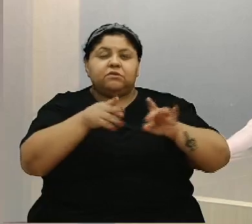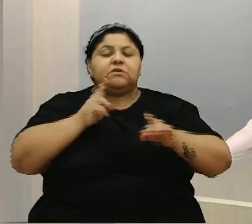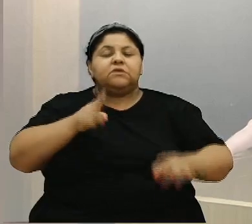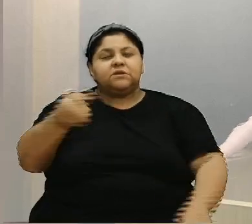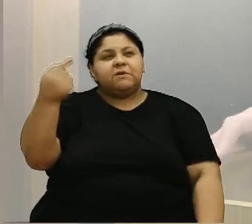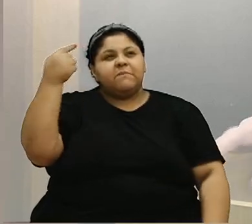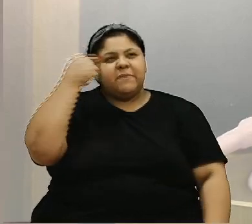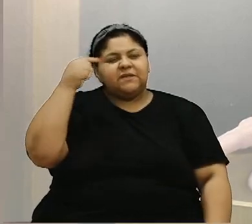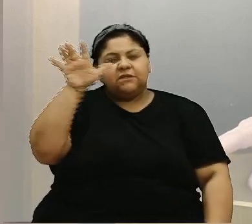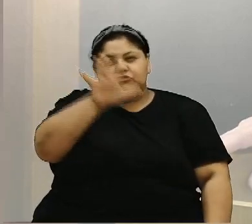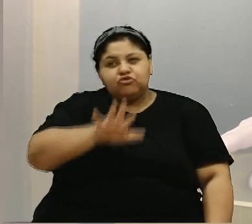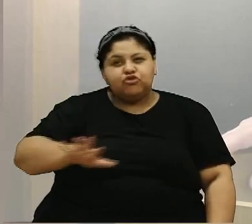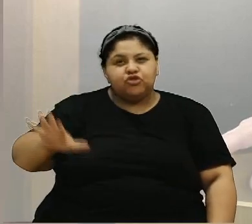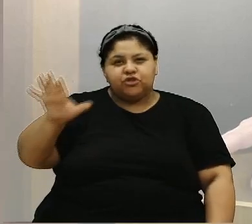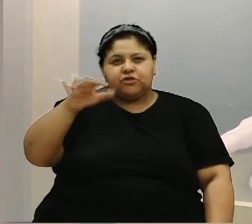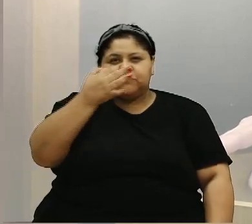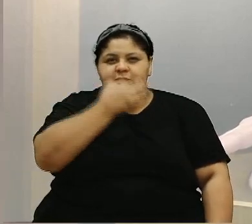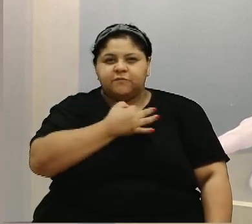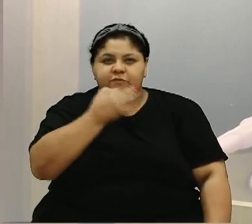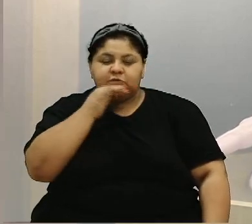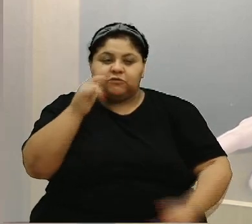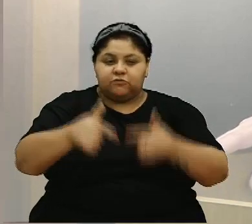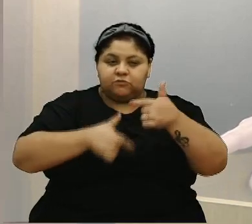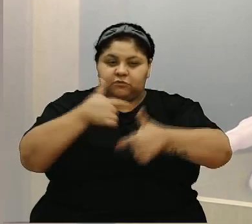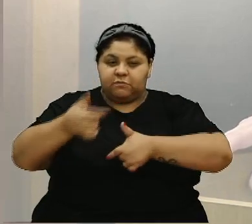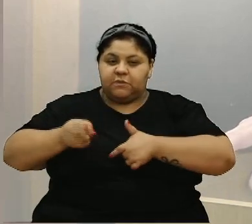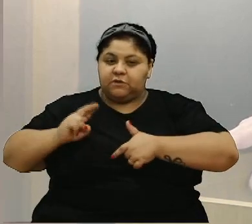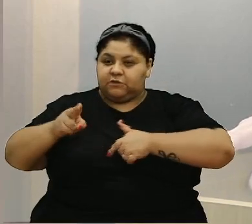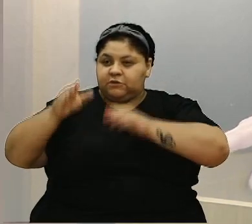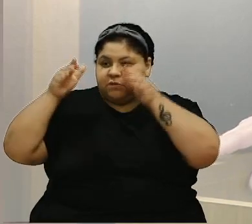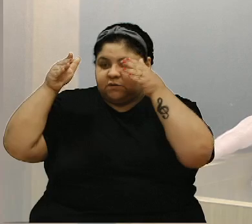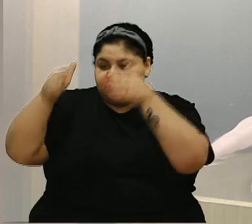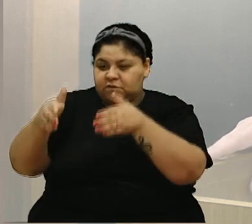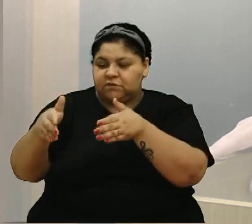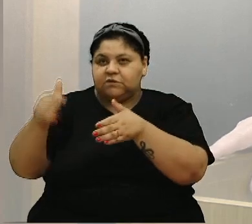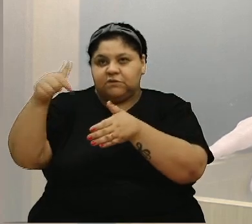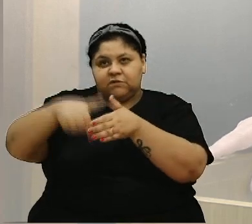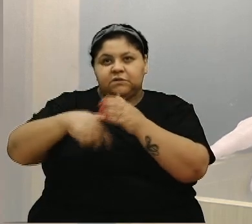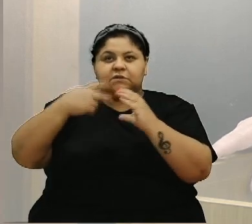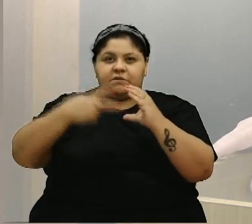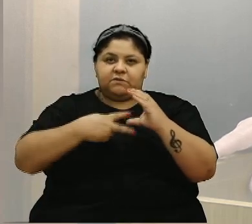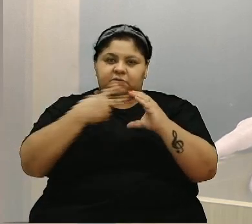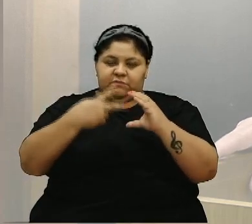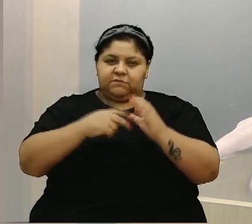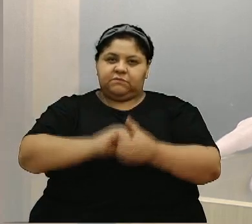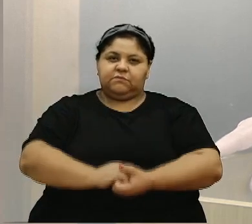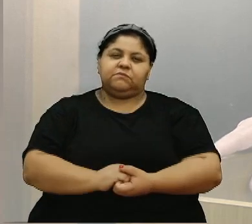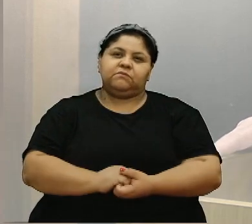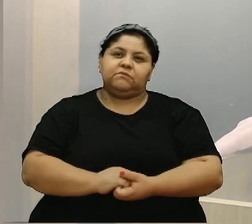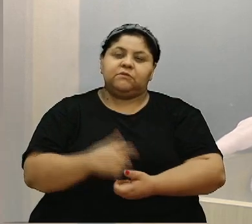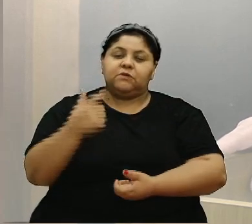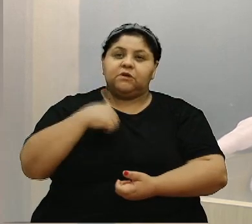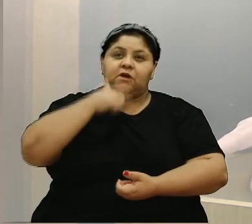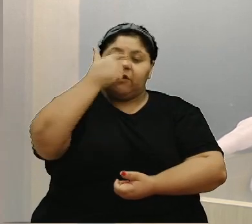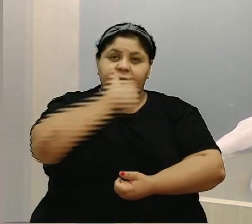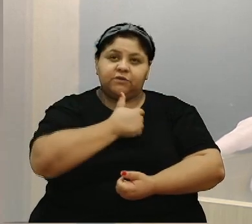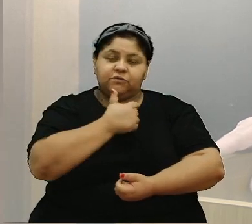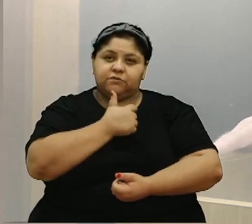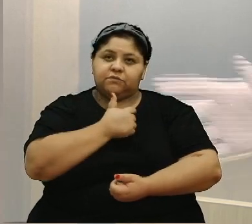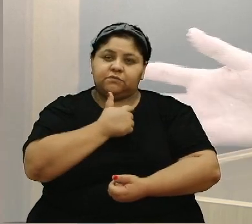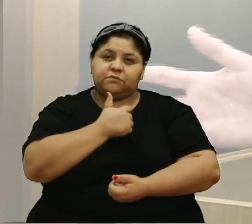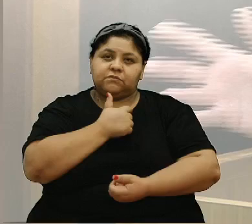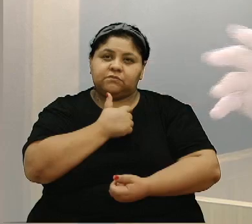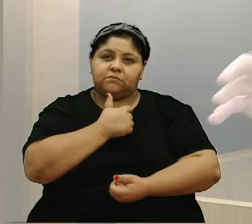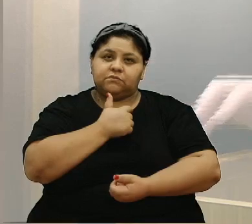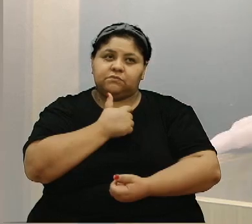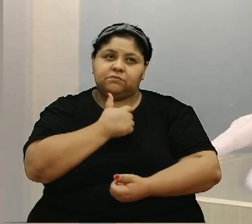bem comum, na população de Caxias, meu trabalho sempre foi pautado dessa forma aqui dentro da Câmara de Vereadores. Eu acho que